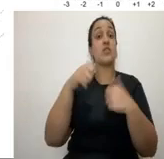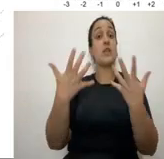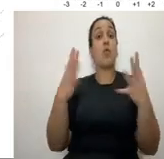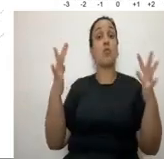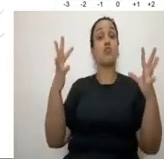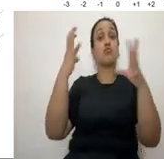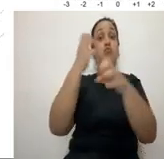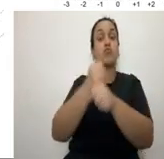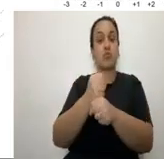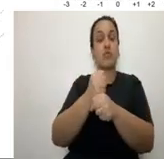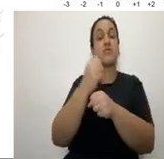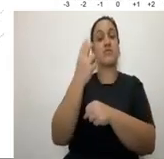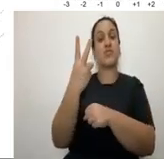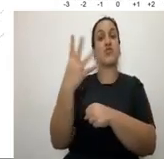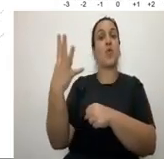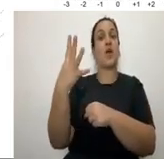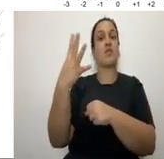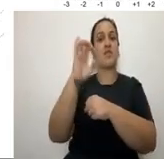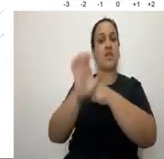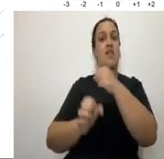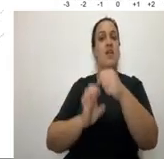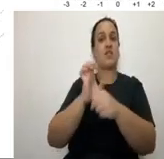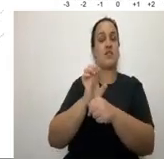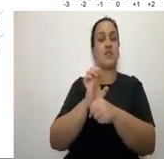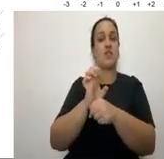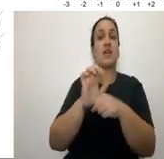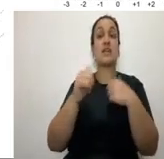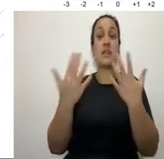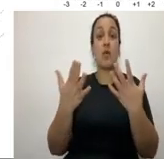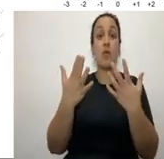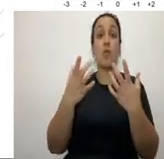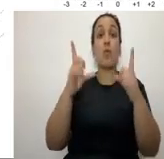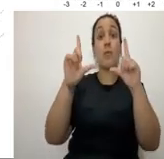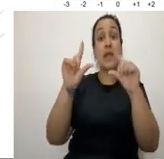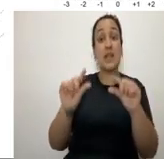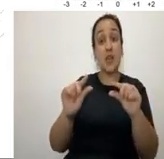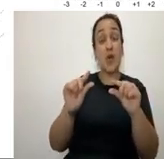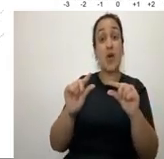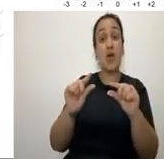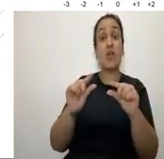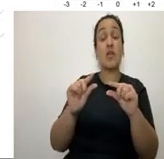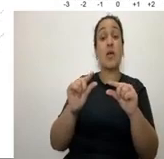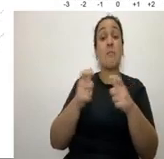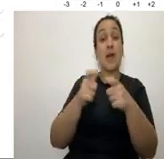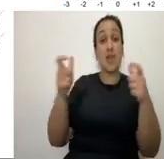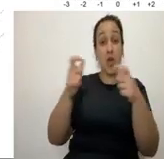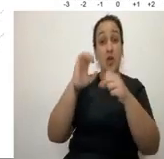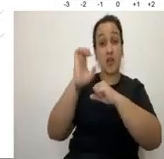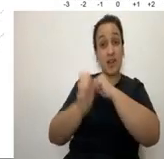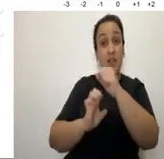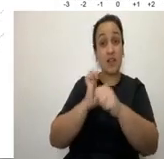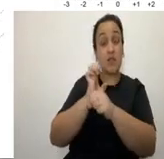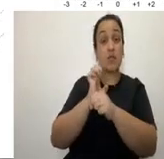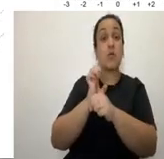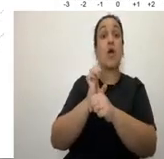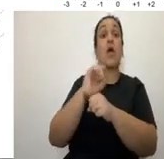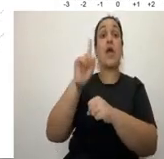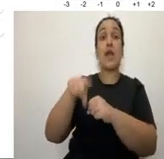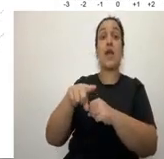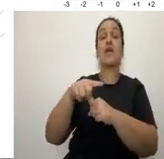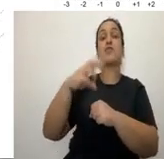Então, aqui fecha os 24 elétrons. Então, o elétron mais energético seria este aqui, que está no